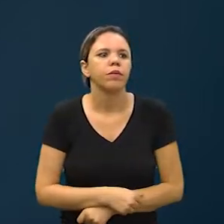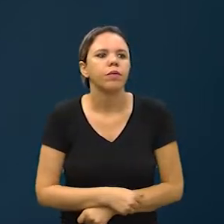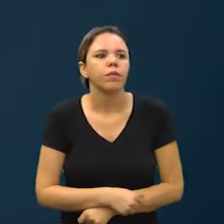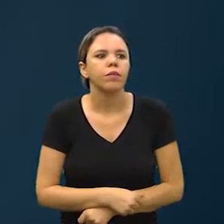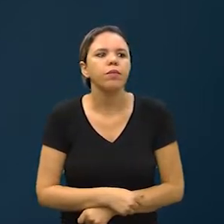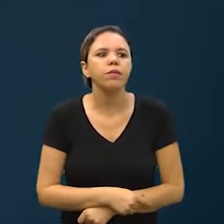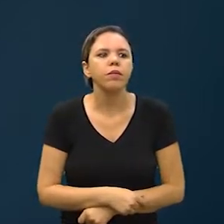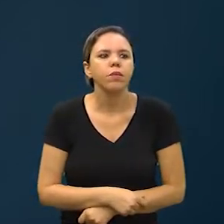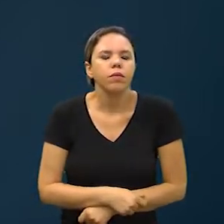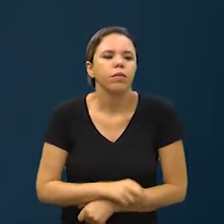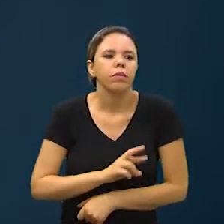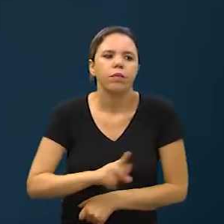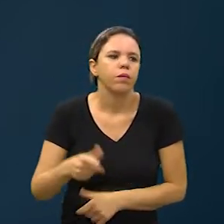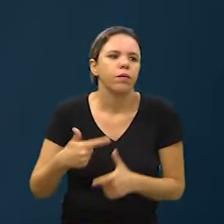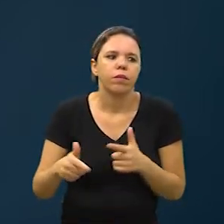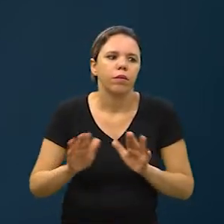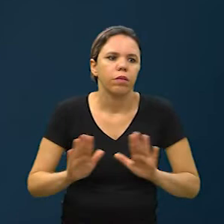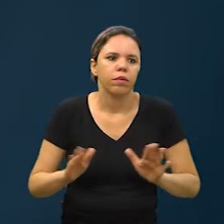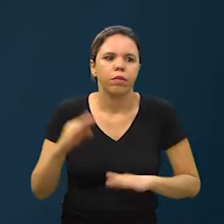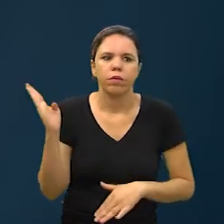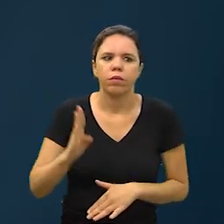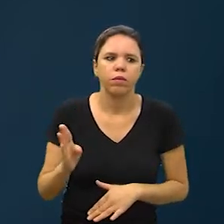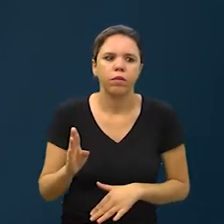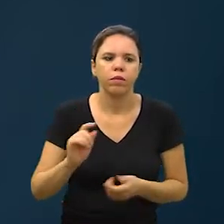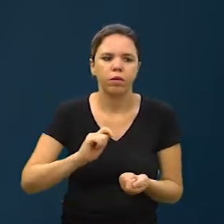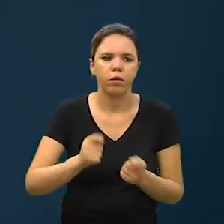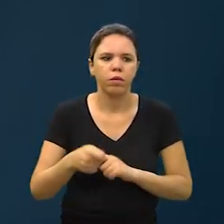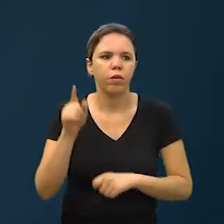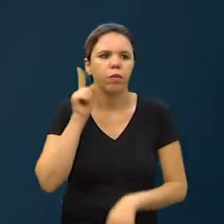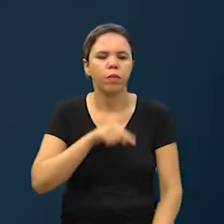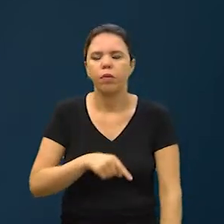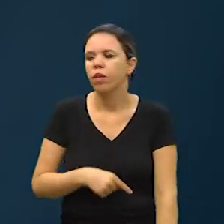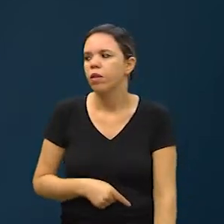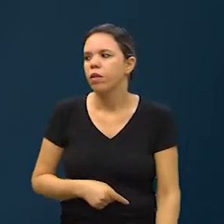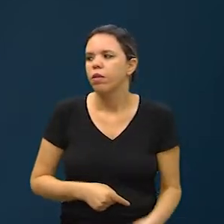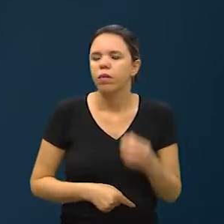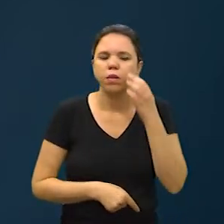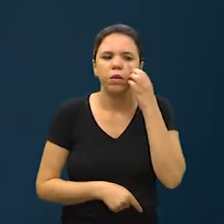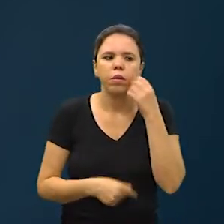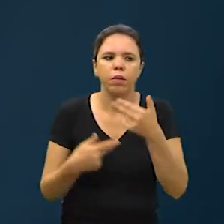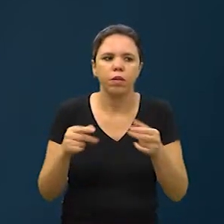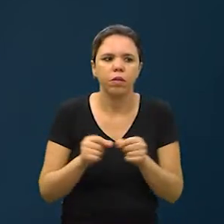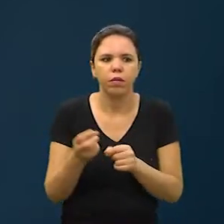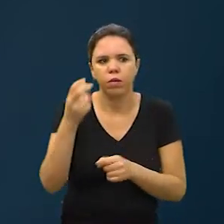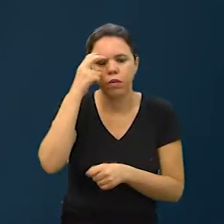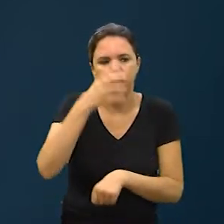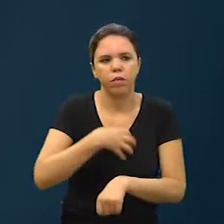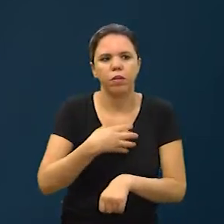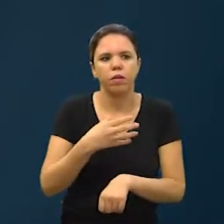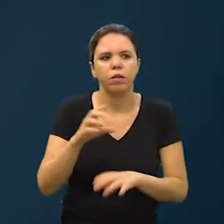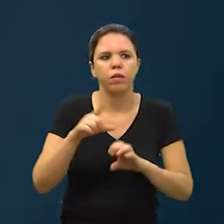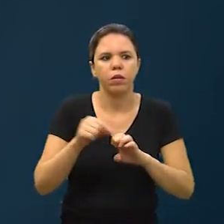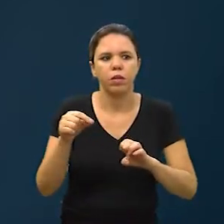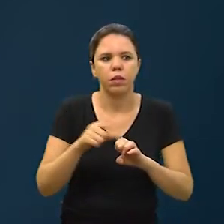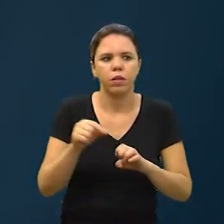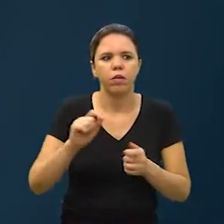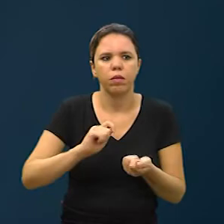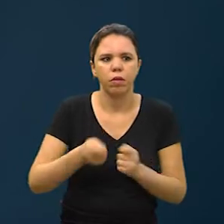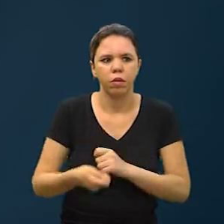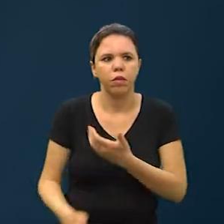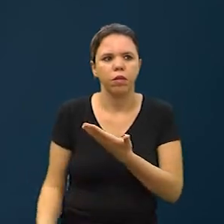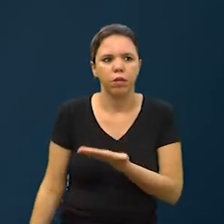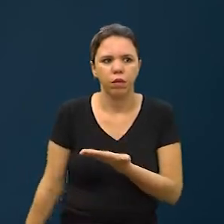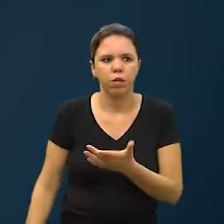né? Então, não é um problema do brasileiro se adaptar aos Estados Unidos. Eu acho que é uma questão cultural. O empreendedor tem que